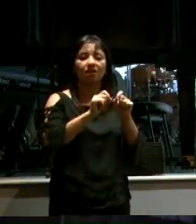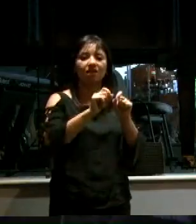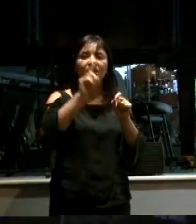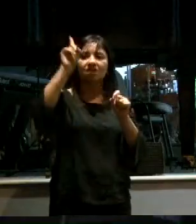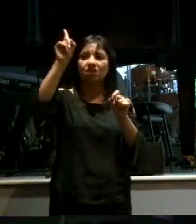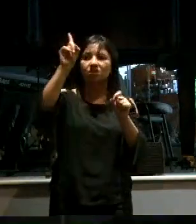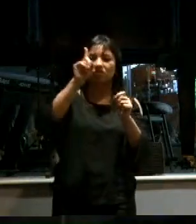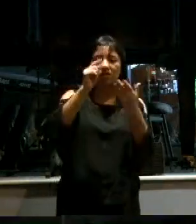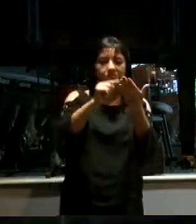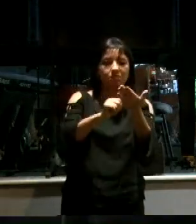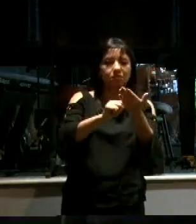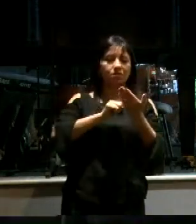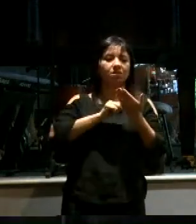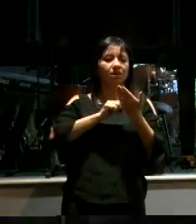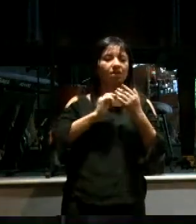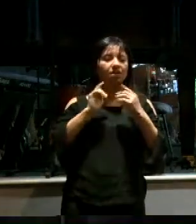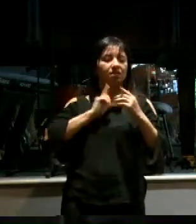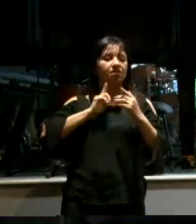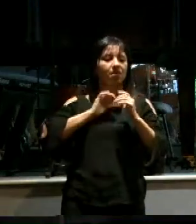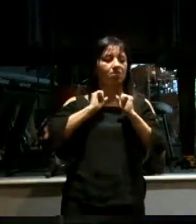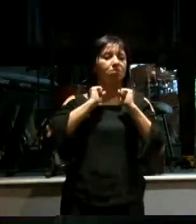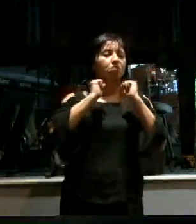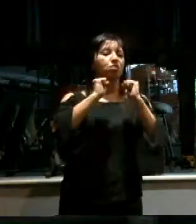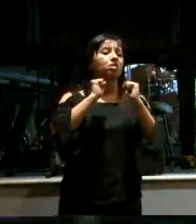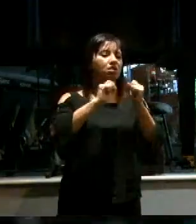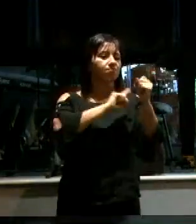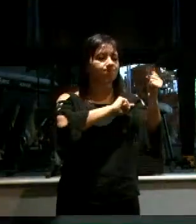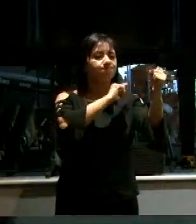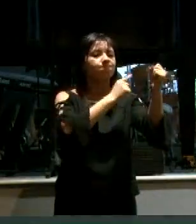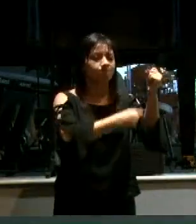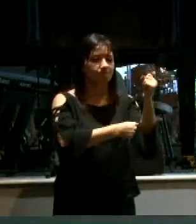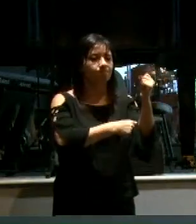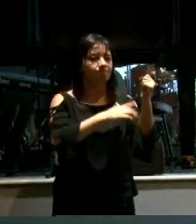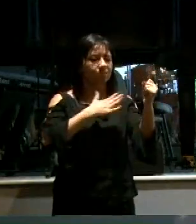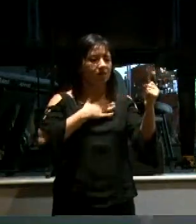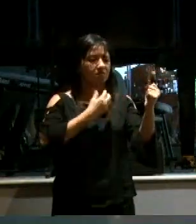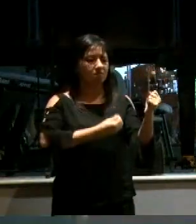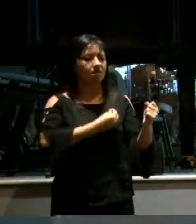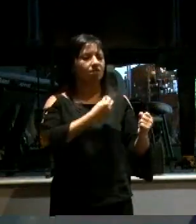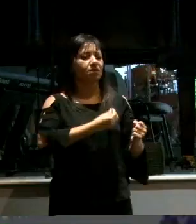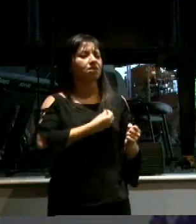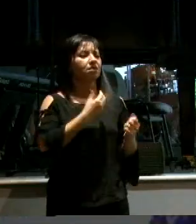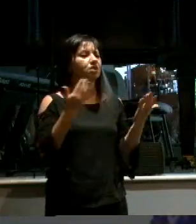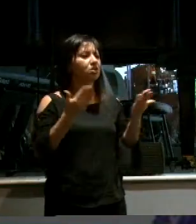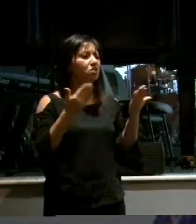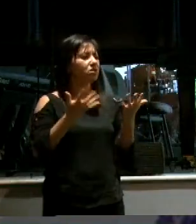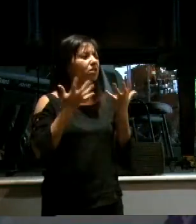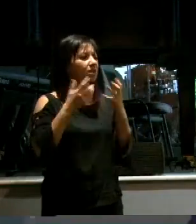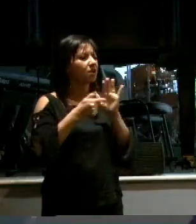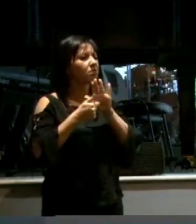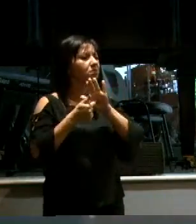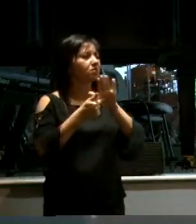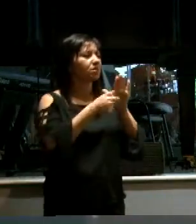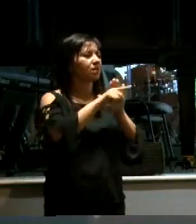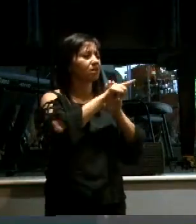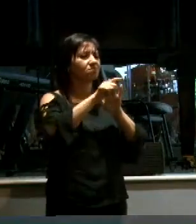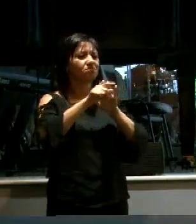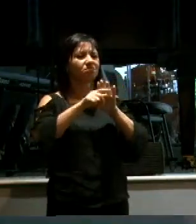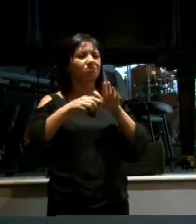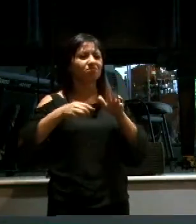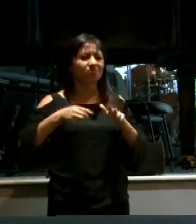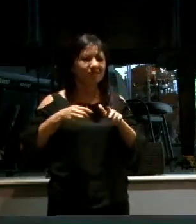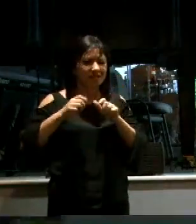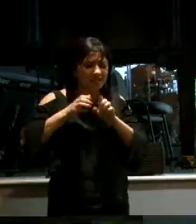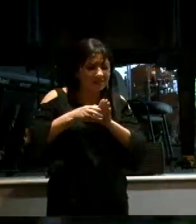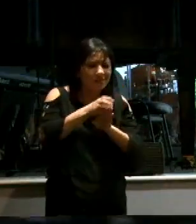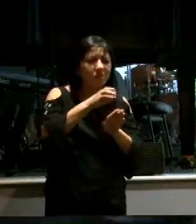vida. Então eu quero ministrar sobre você. Você que está amargurado pela vida,